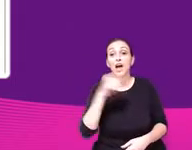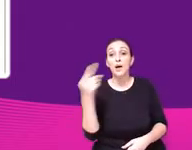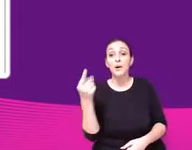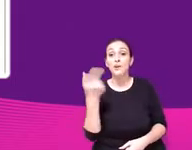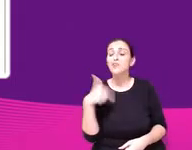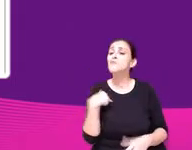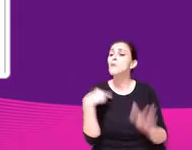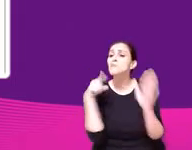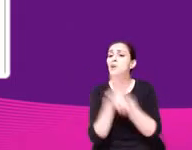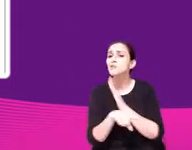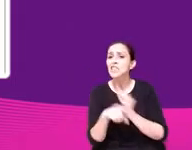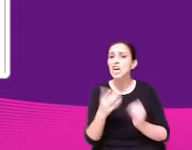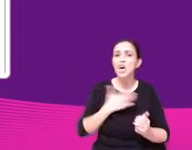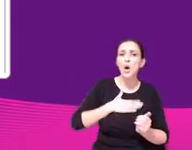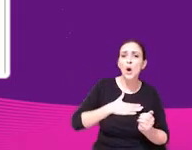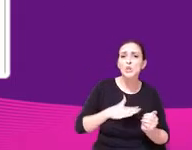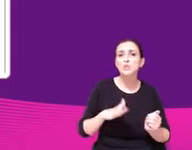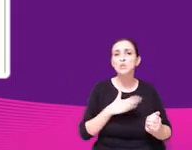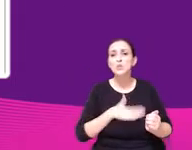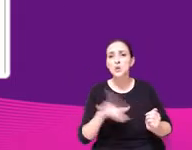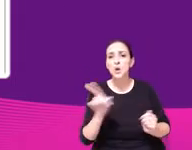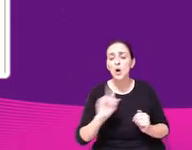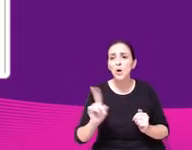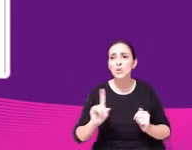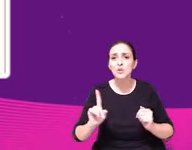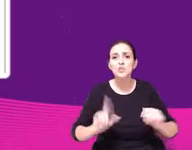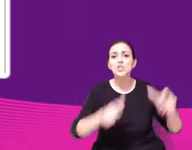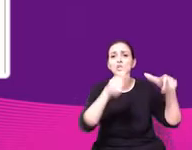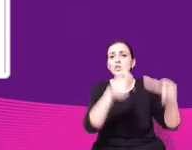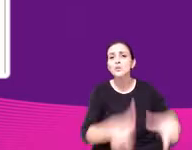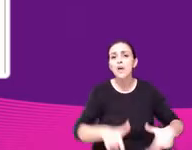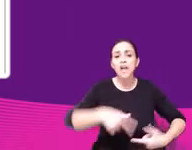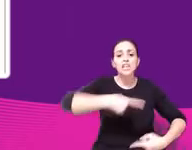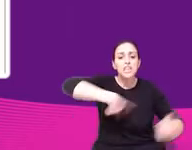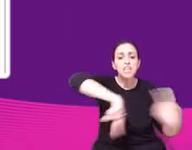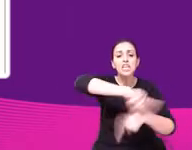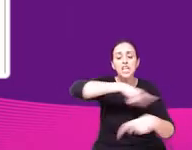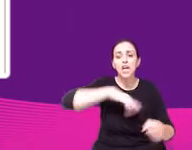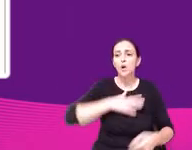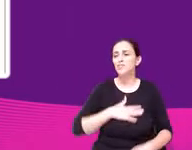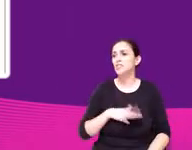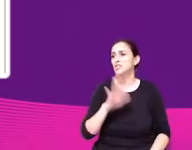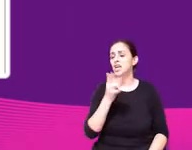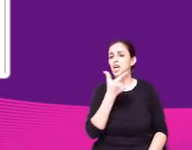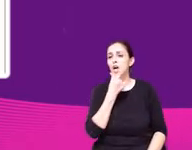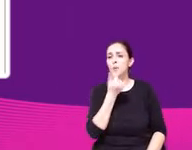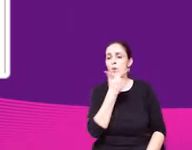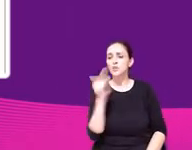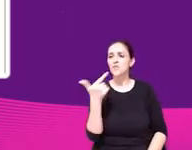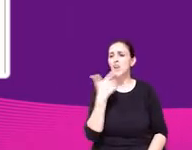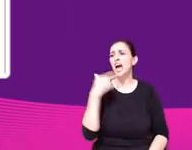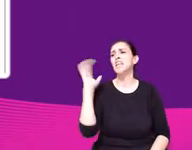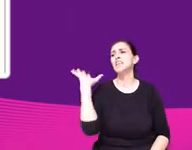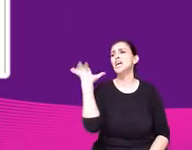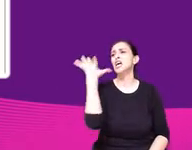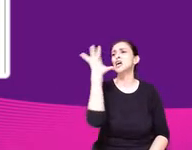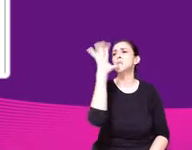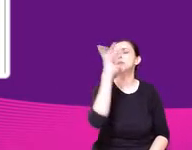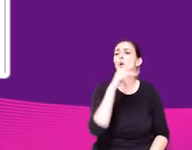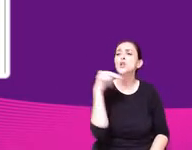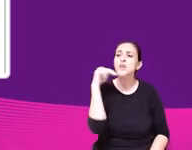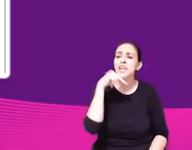e disse que detestava. Ele tinha que andar muito tempo para chegar até a diálise, ele tinha um netinho que